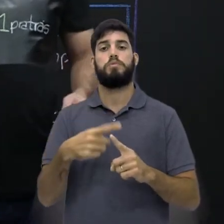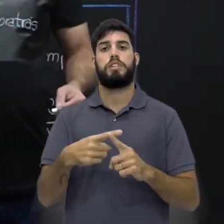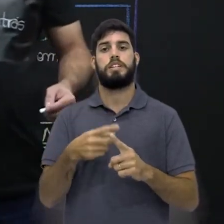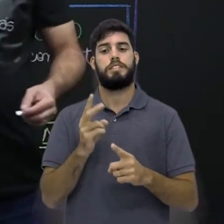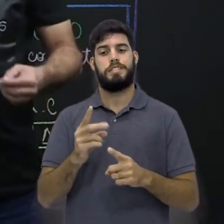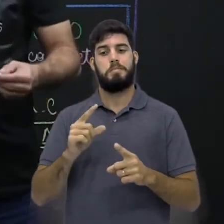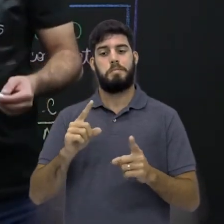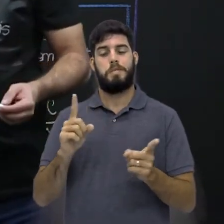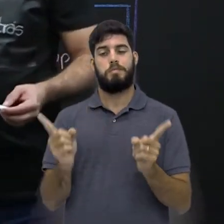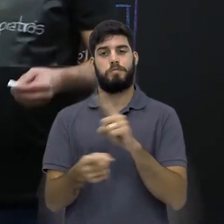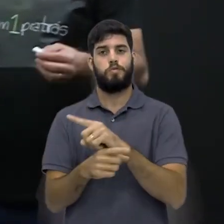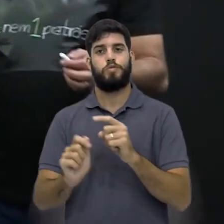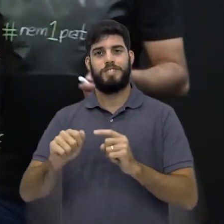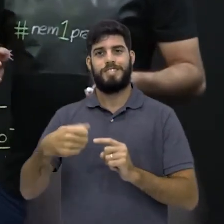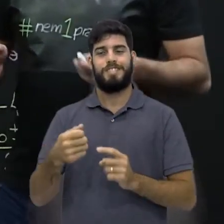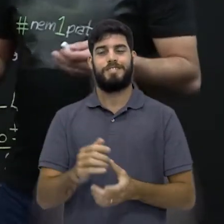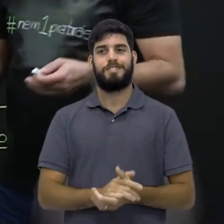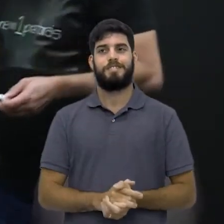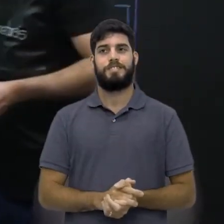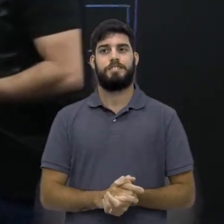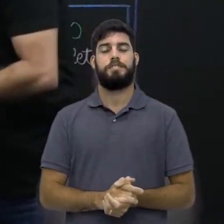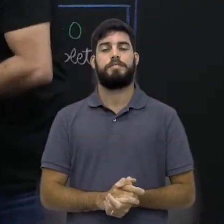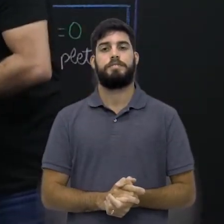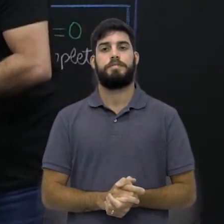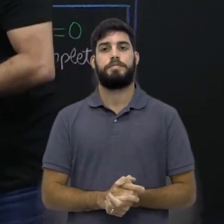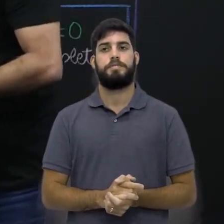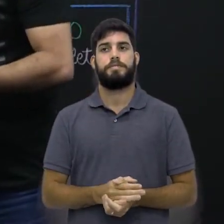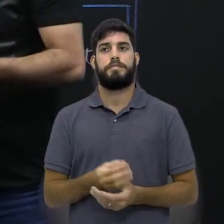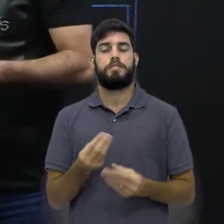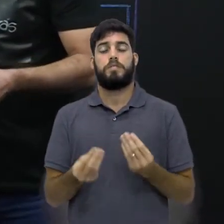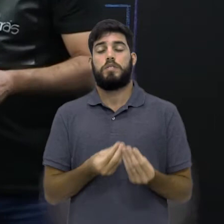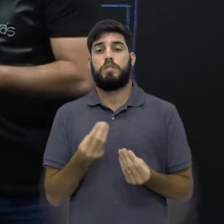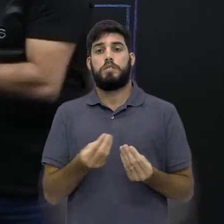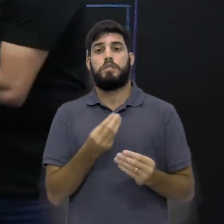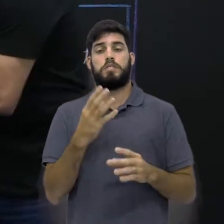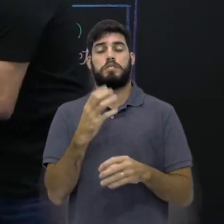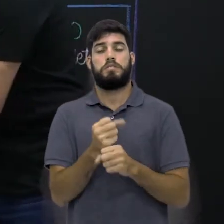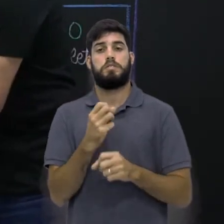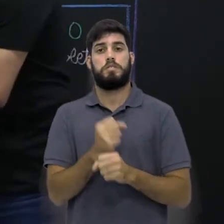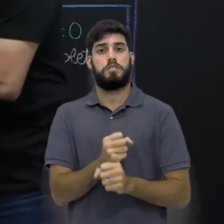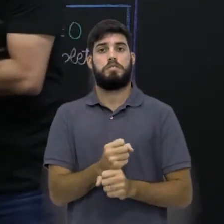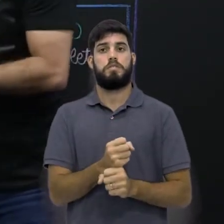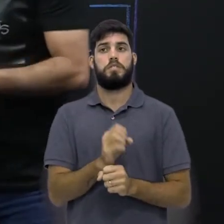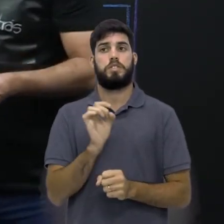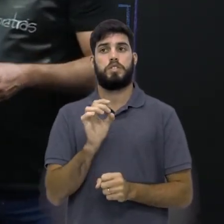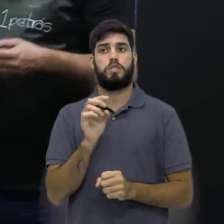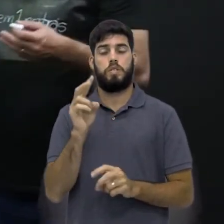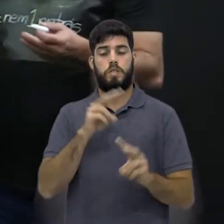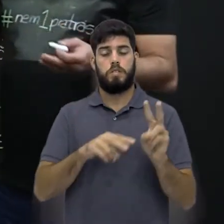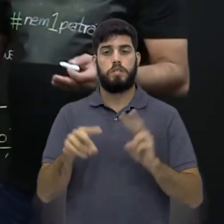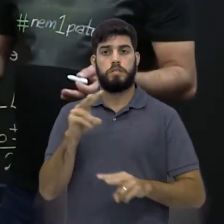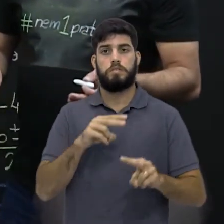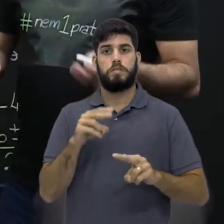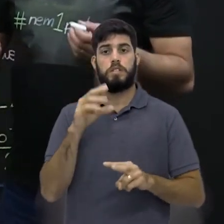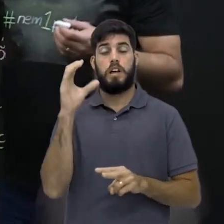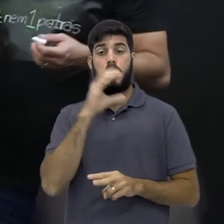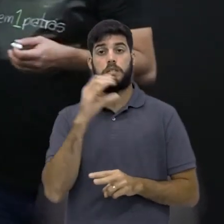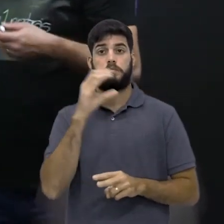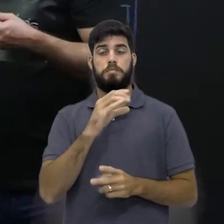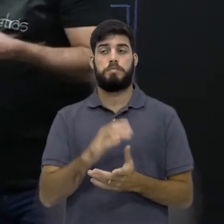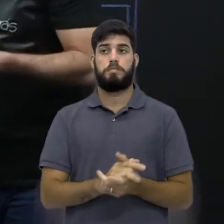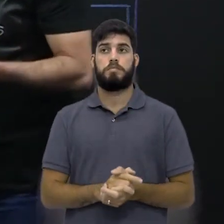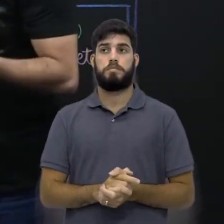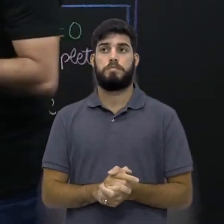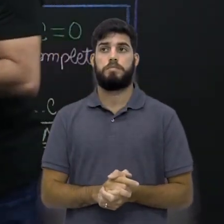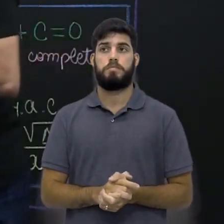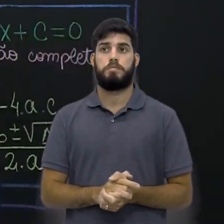sempre irá com o sinal contrário. Então, essa é uma maneira de resolver, de repente, só olhando aqui rapidamente, uma equação de segundo